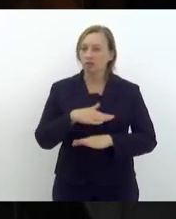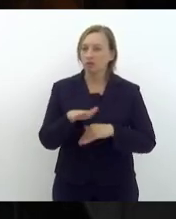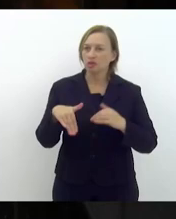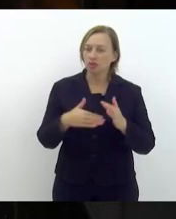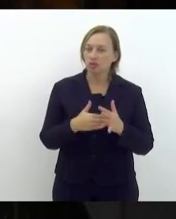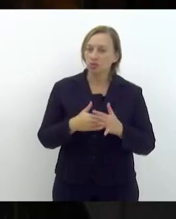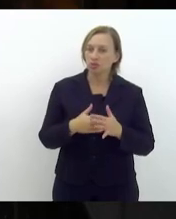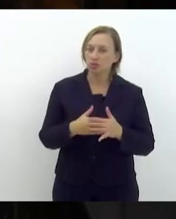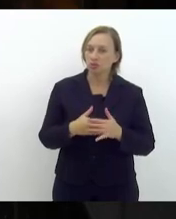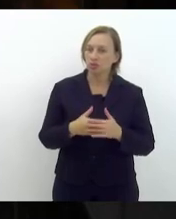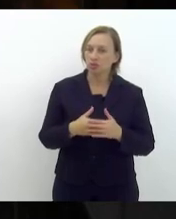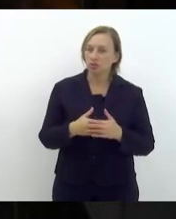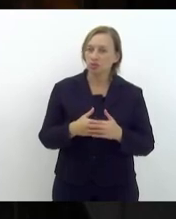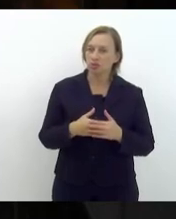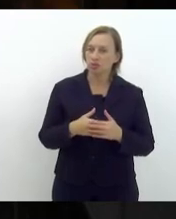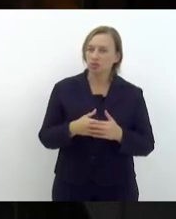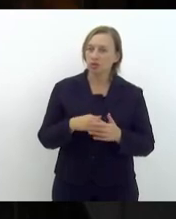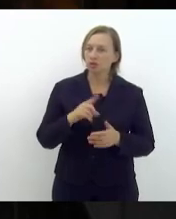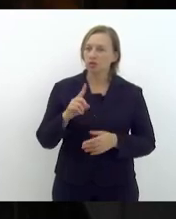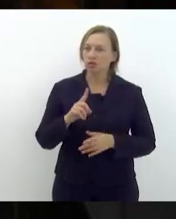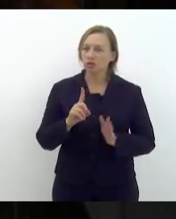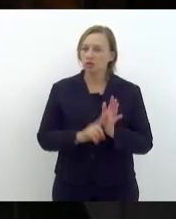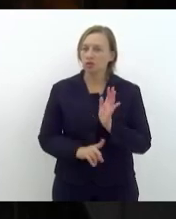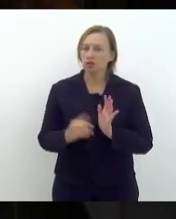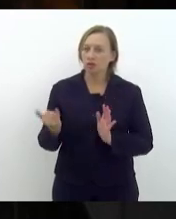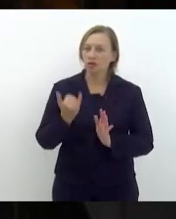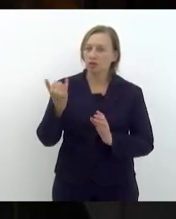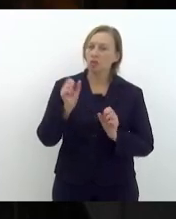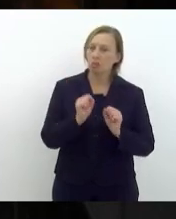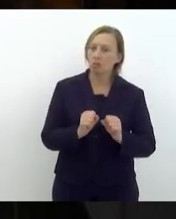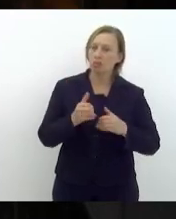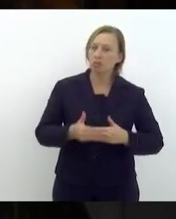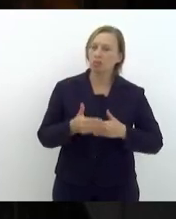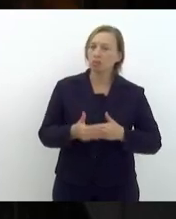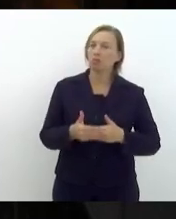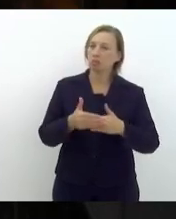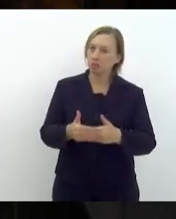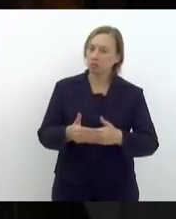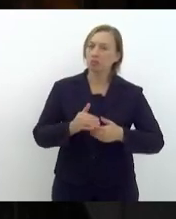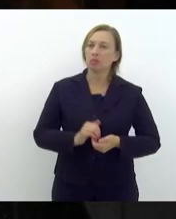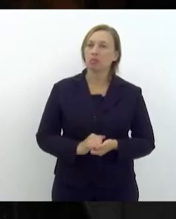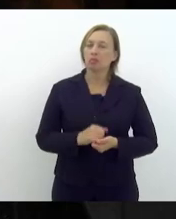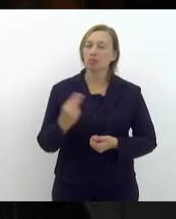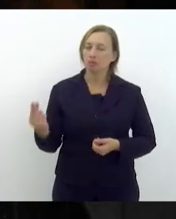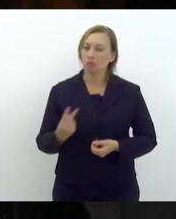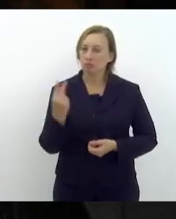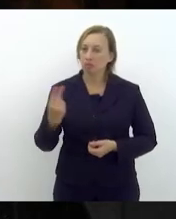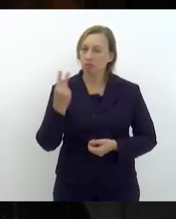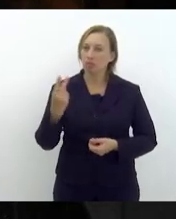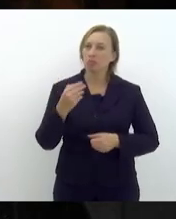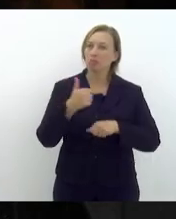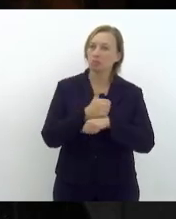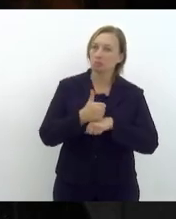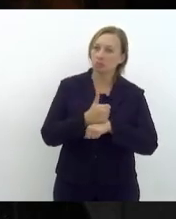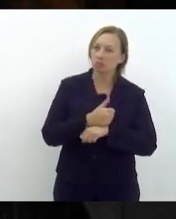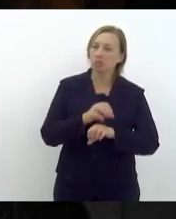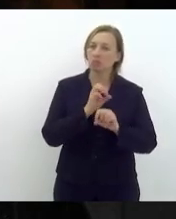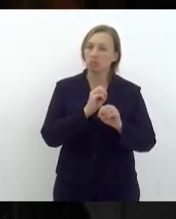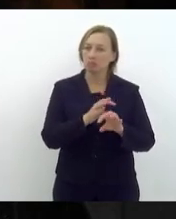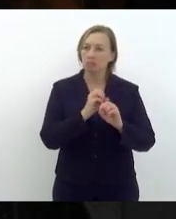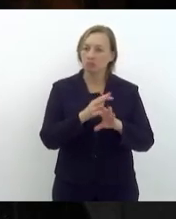todos e não menos importante que a gente possa avançar na valorização dos profissionais de educação